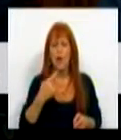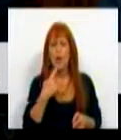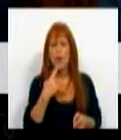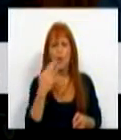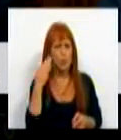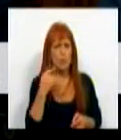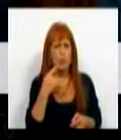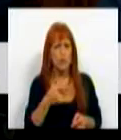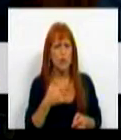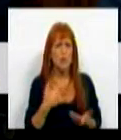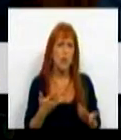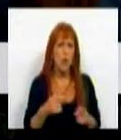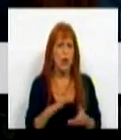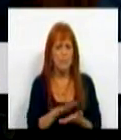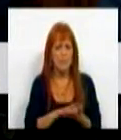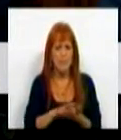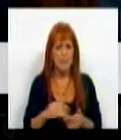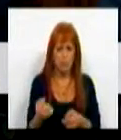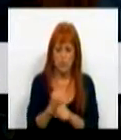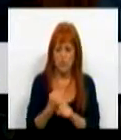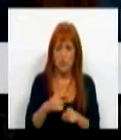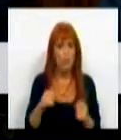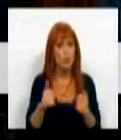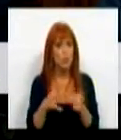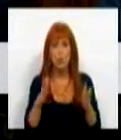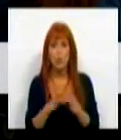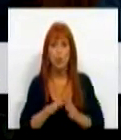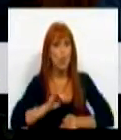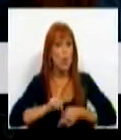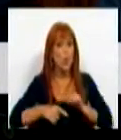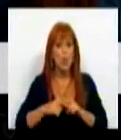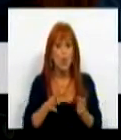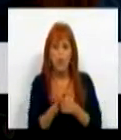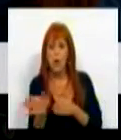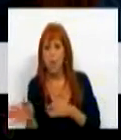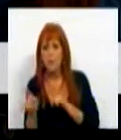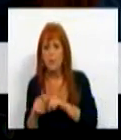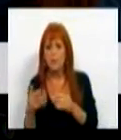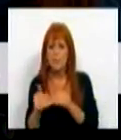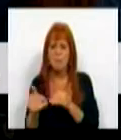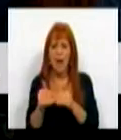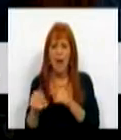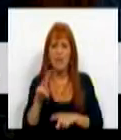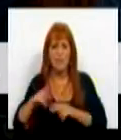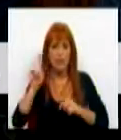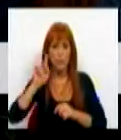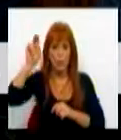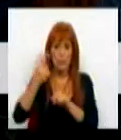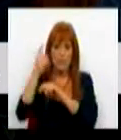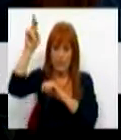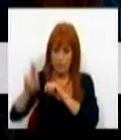número, de certa forma, para ancorar o exercício, tudo aquilo que foi o desvio de margem financeira e de